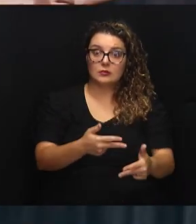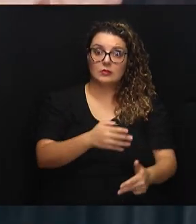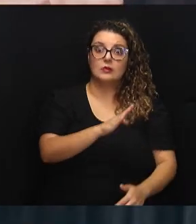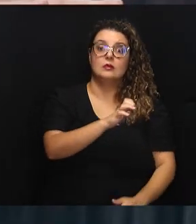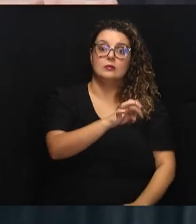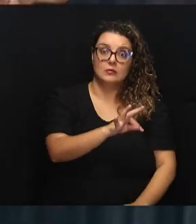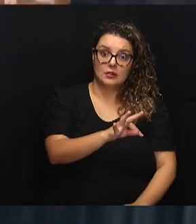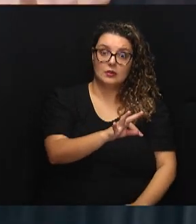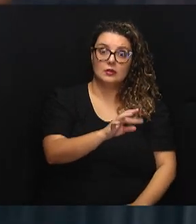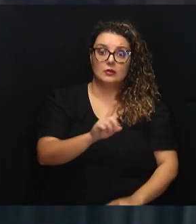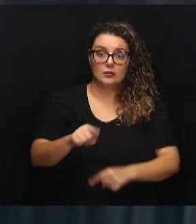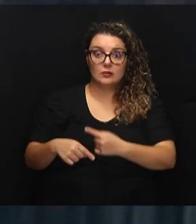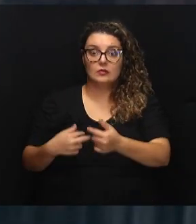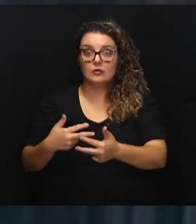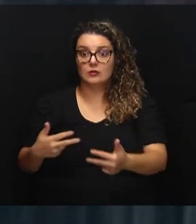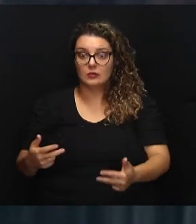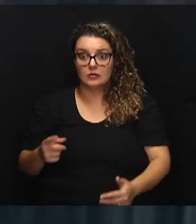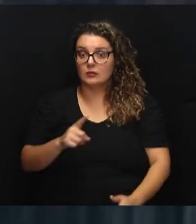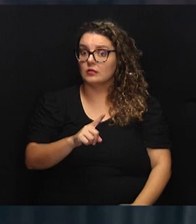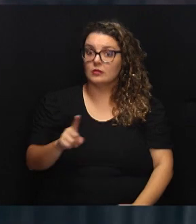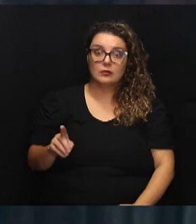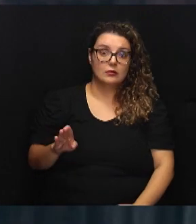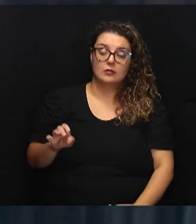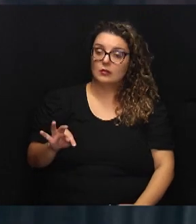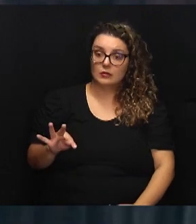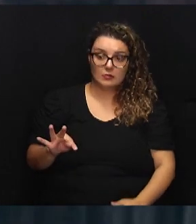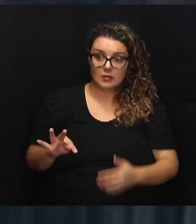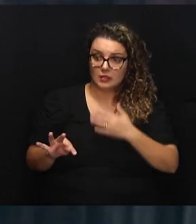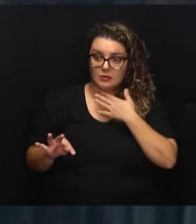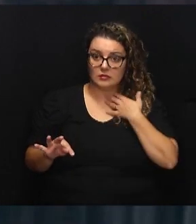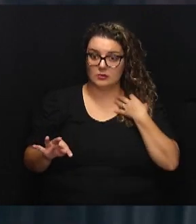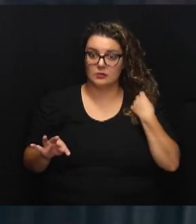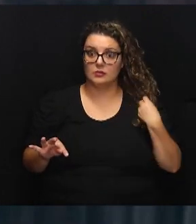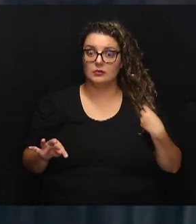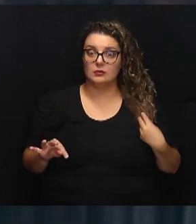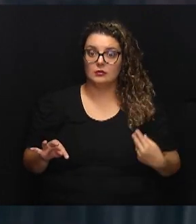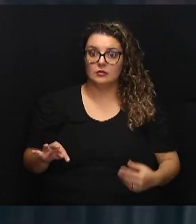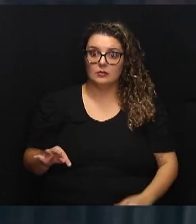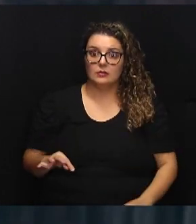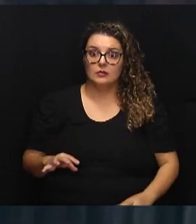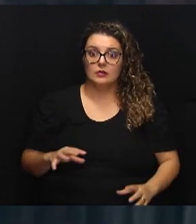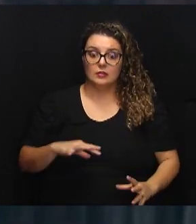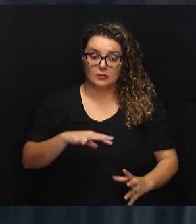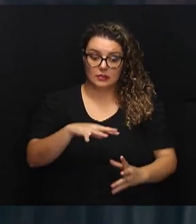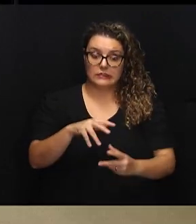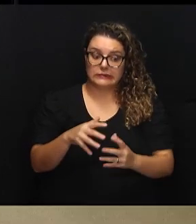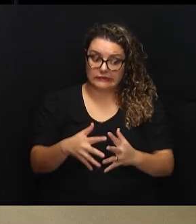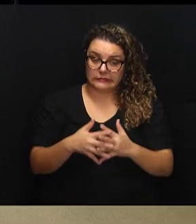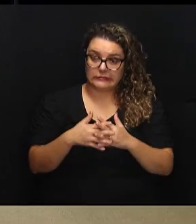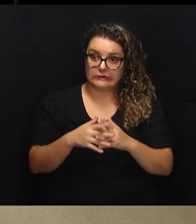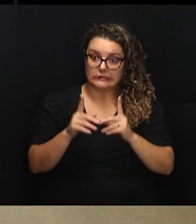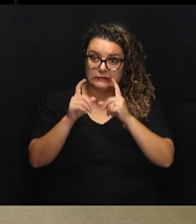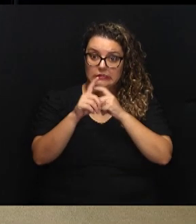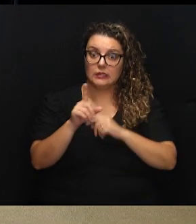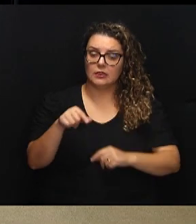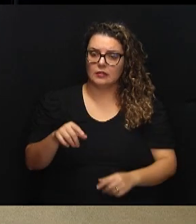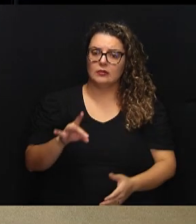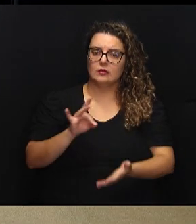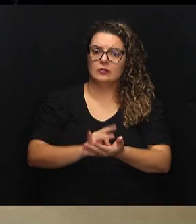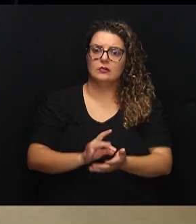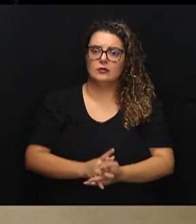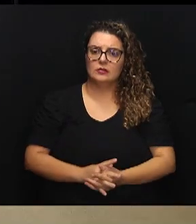bet e muitas coisas não são bet. É um mundo bem complicado. É verdade, né. Você sabe